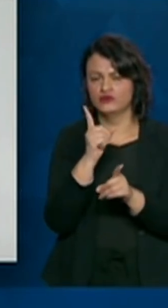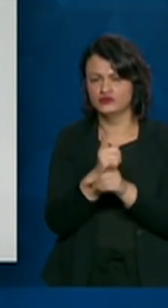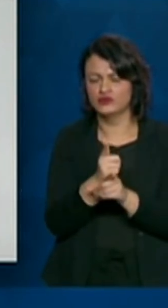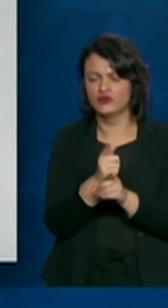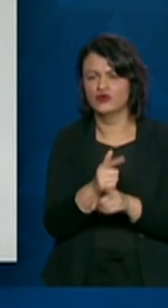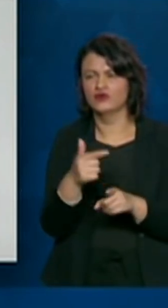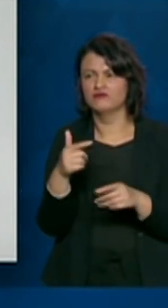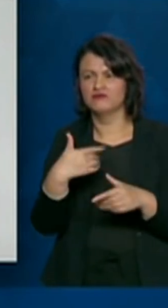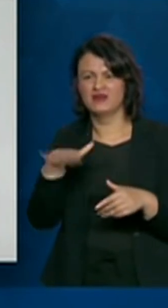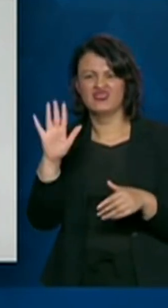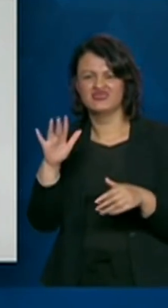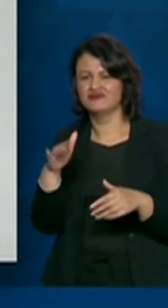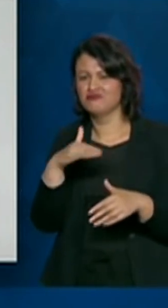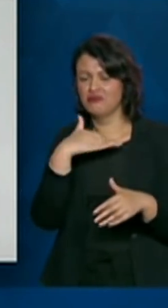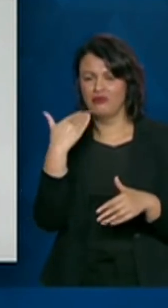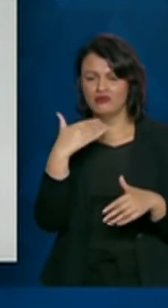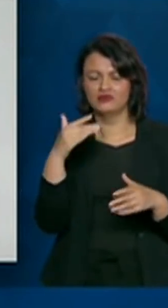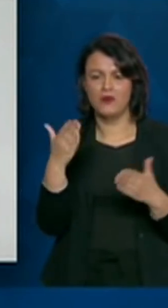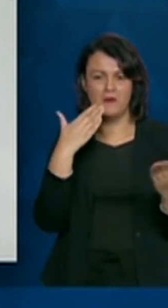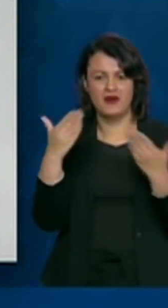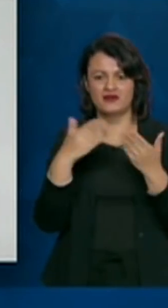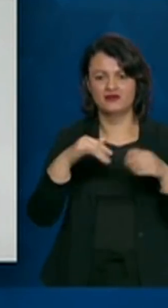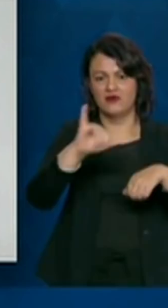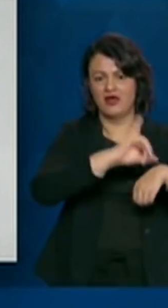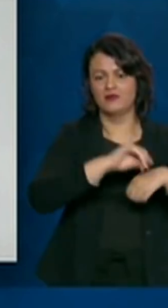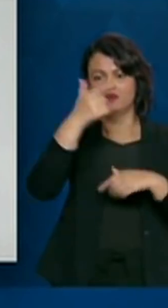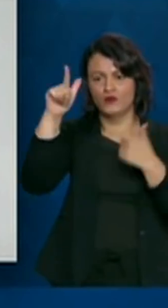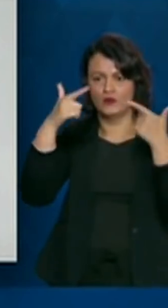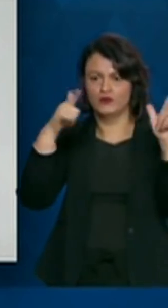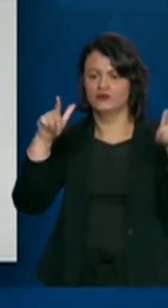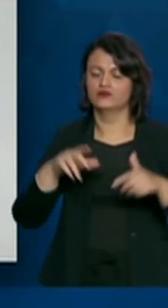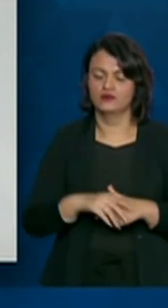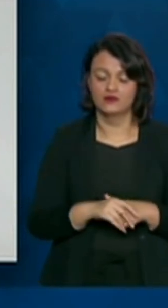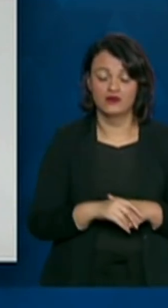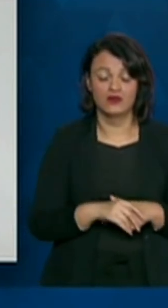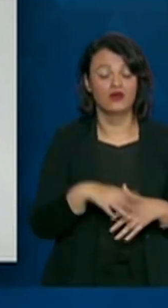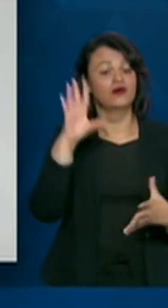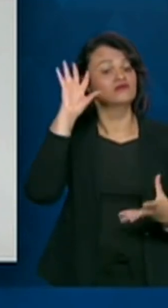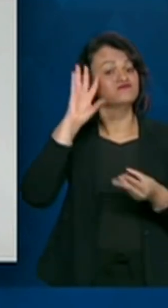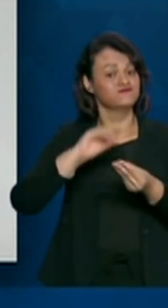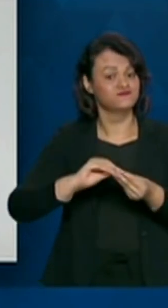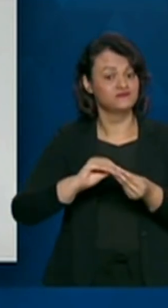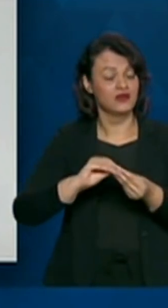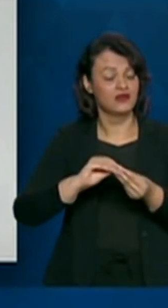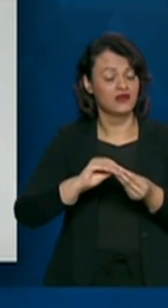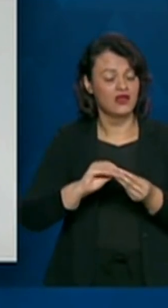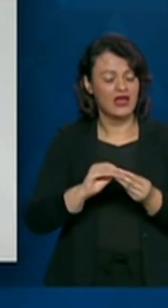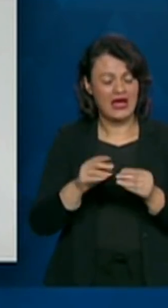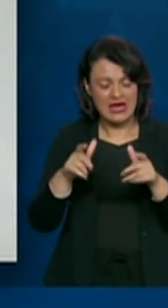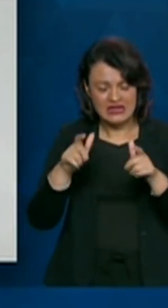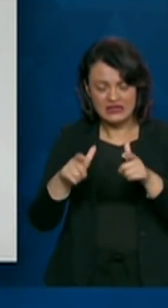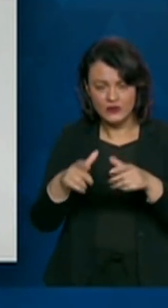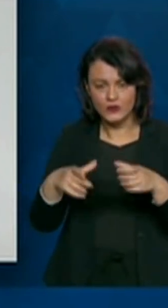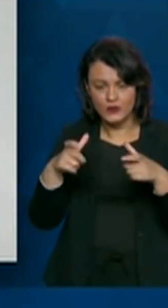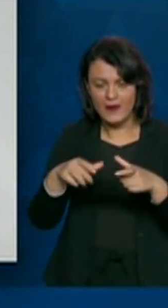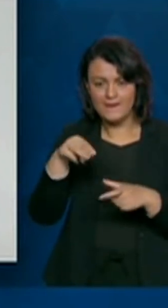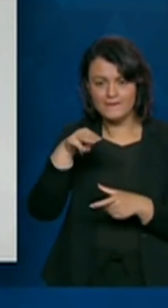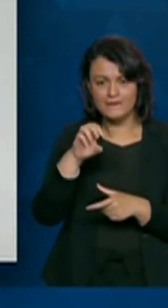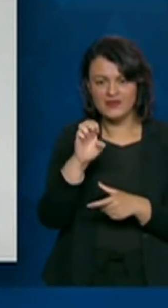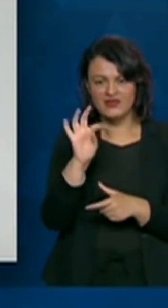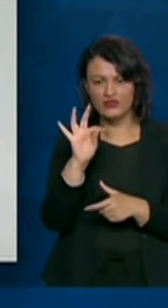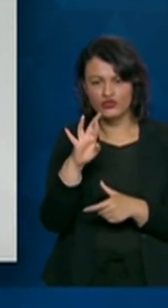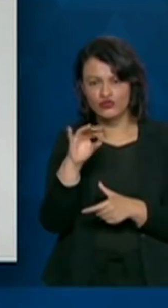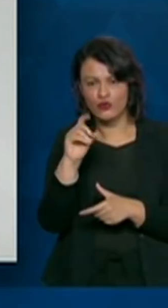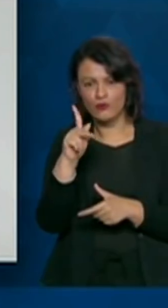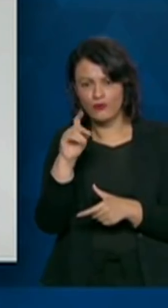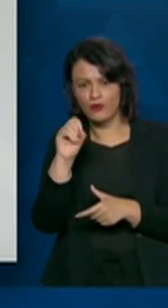óbitos, e novamente em relação a todas as capitais, o que mostra uma concentração em regiões metropolitanas, mas também